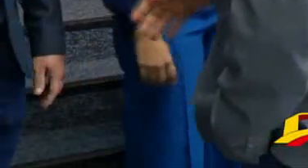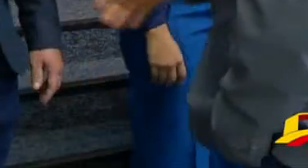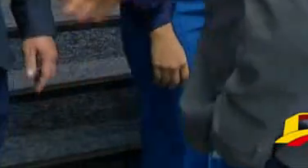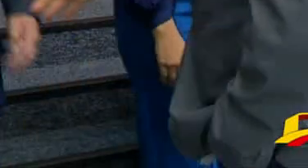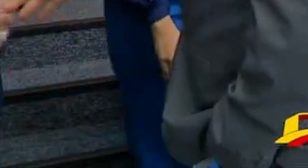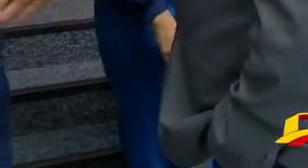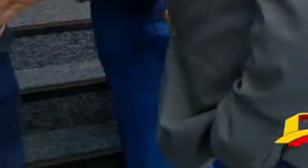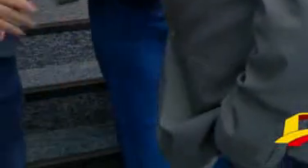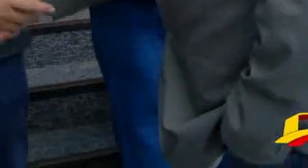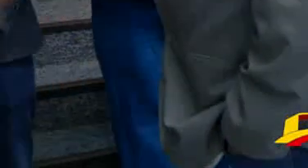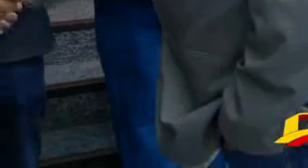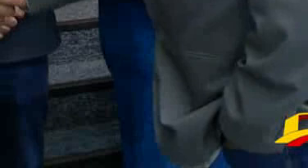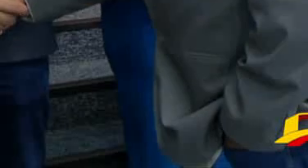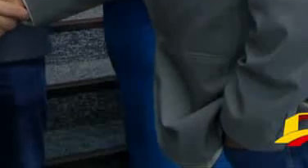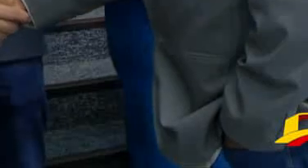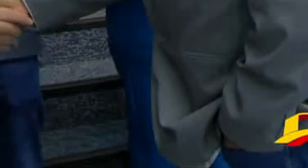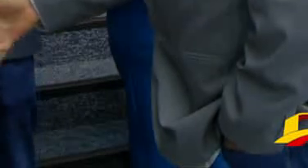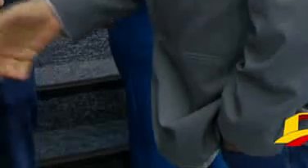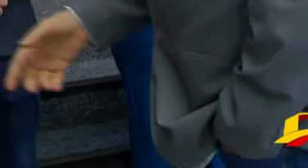Instituto